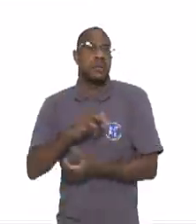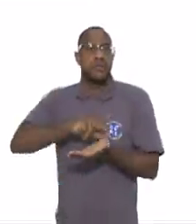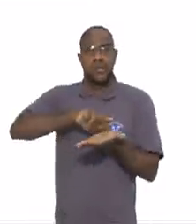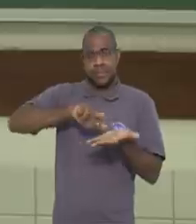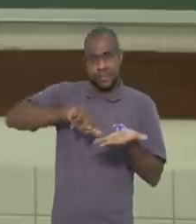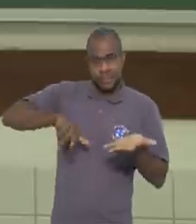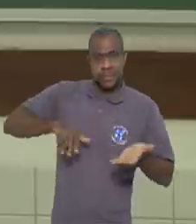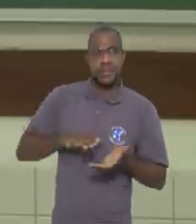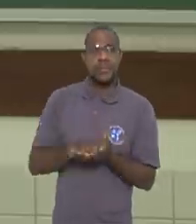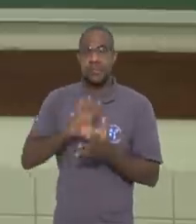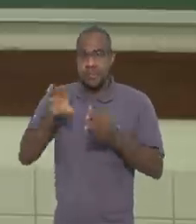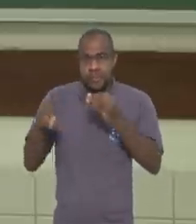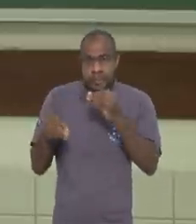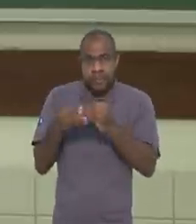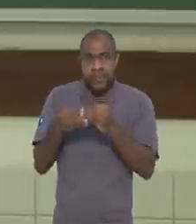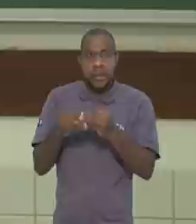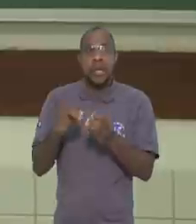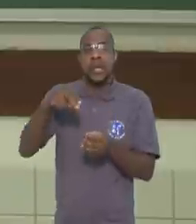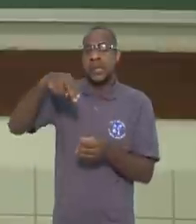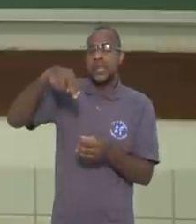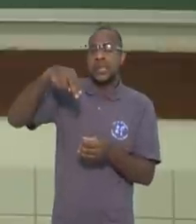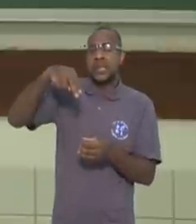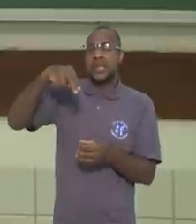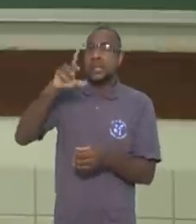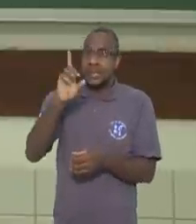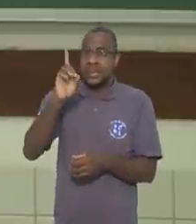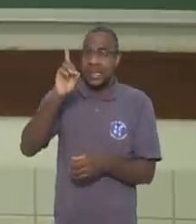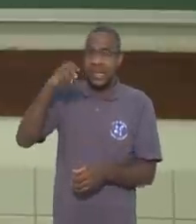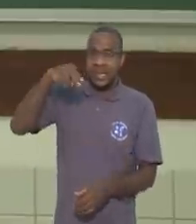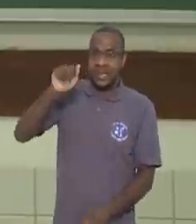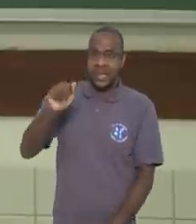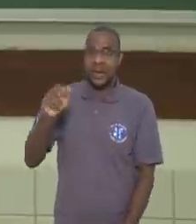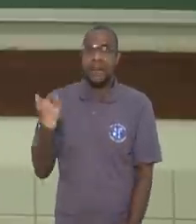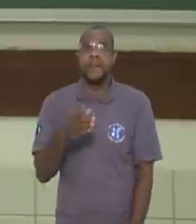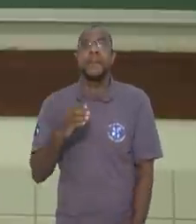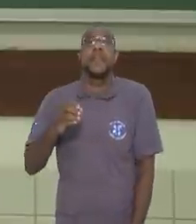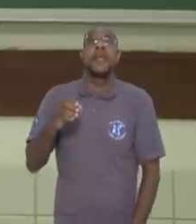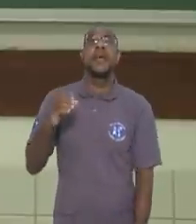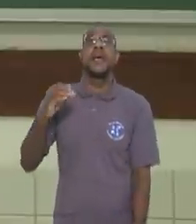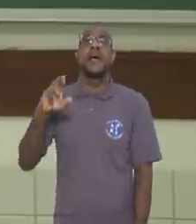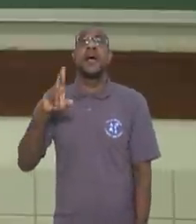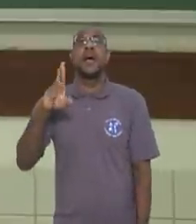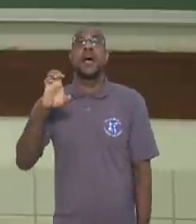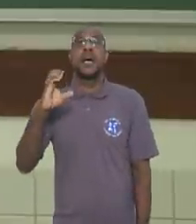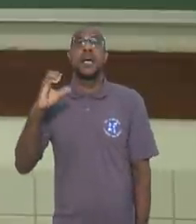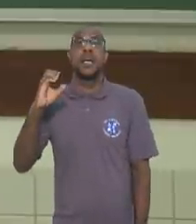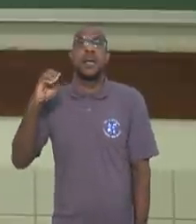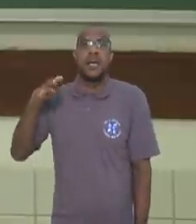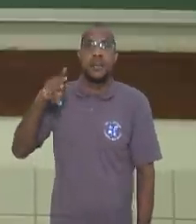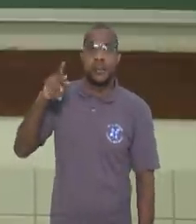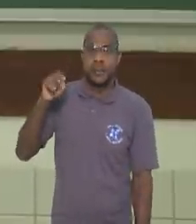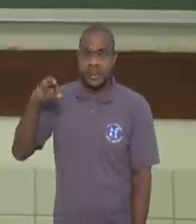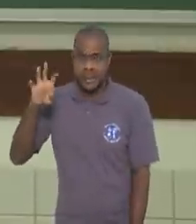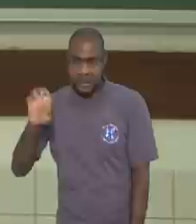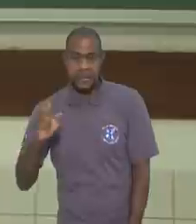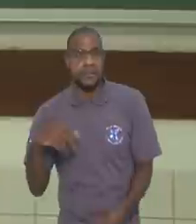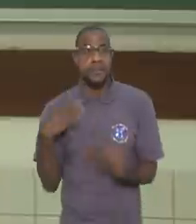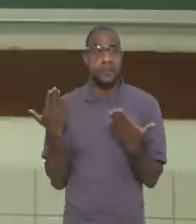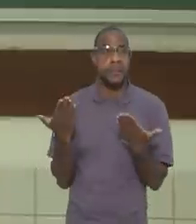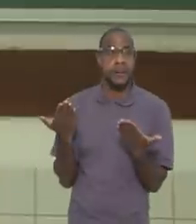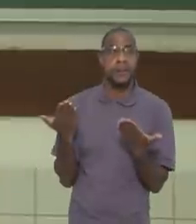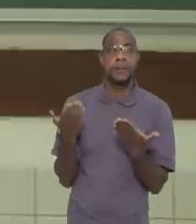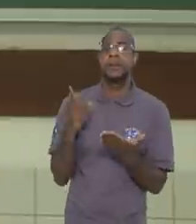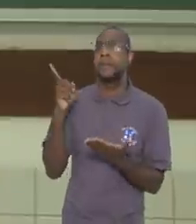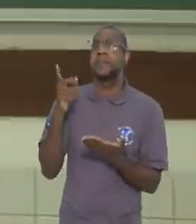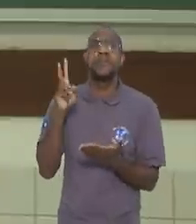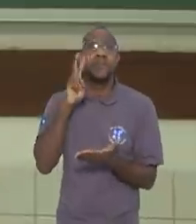reportagem. Então, tudo isso, DNA recombinante. Aí eu vou mostrar uma outra técnica aqui, que é um outro tipo de biotecnologia, que a